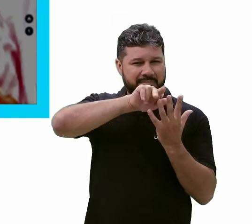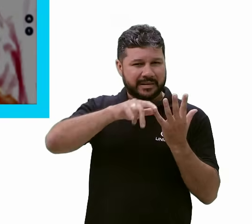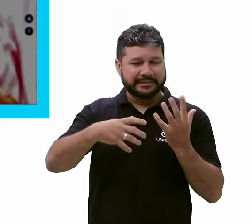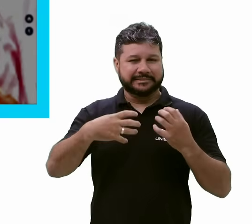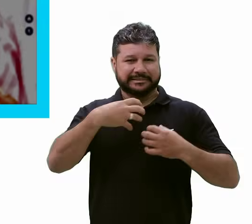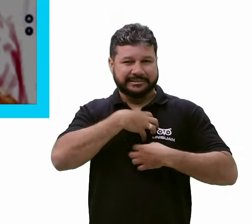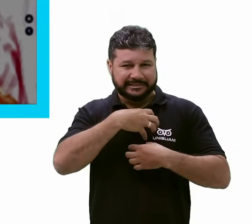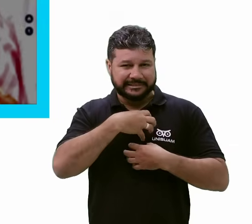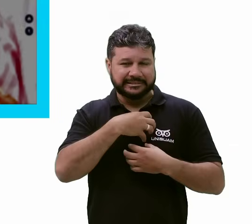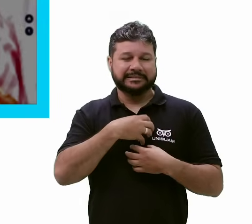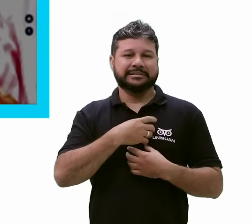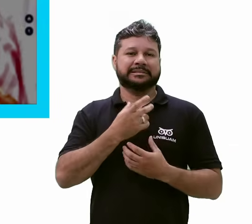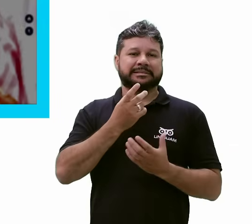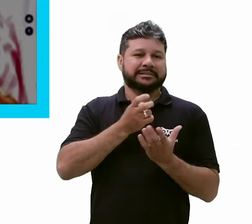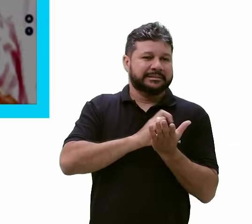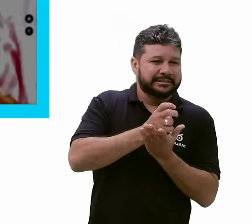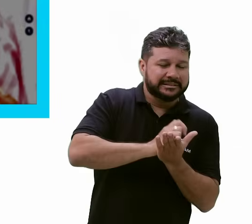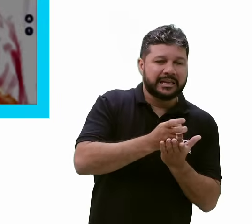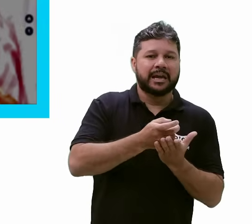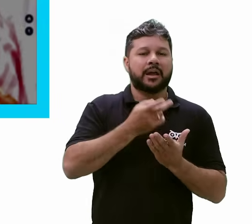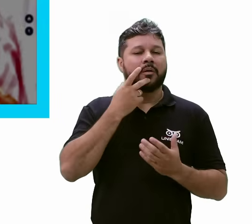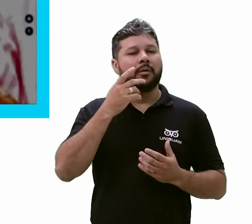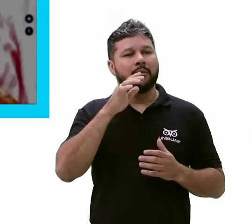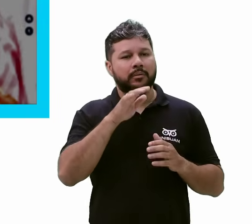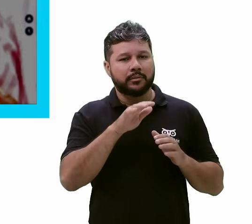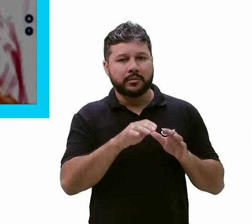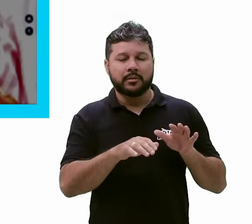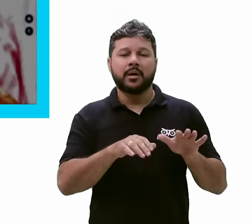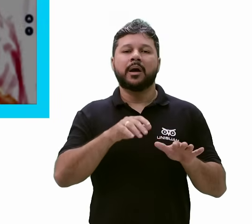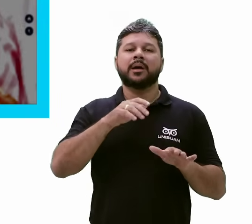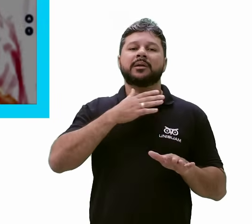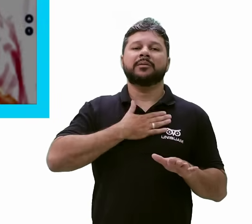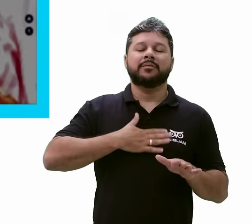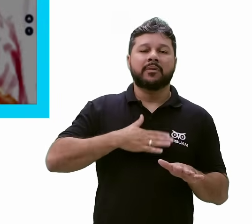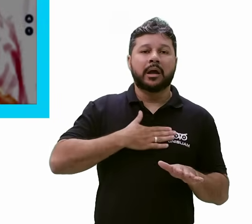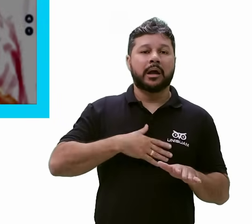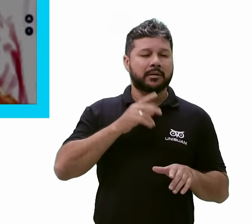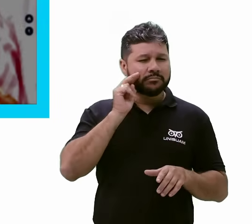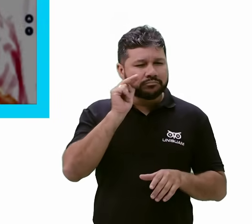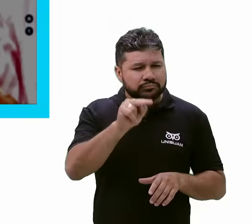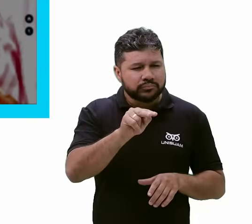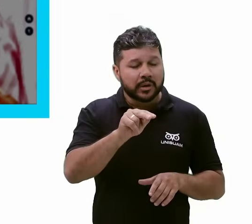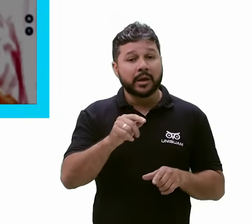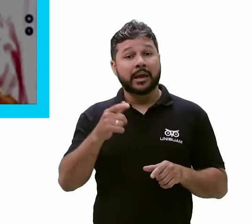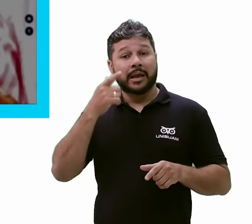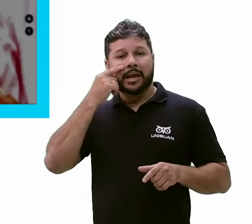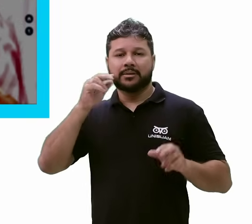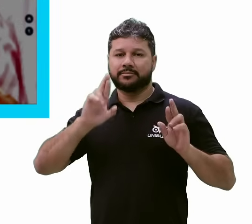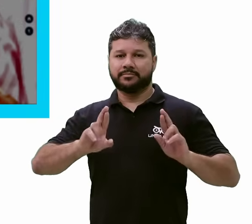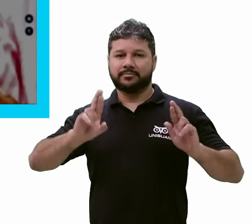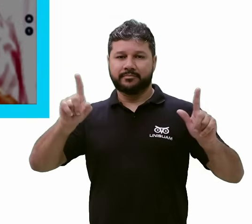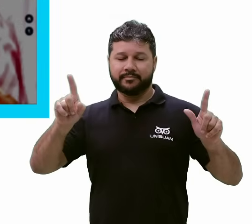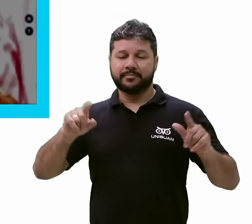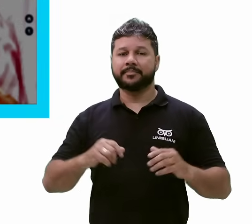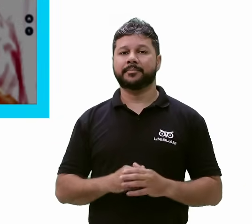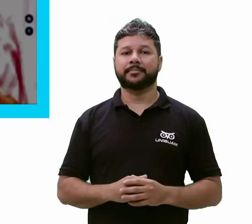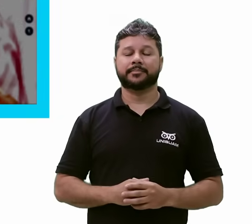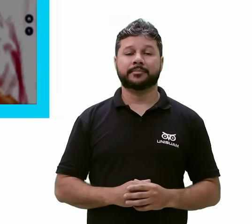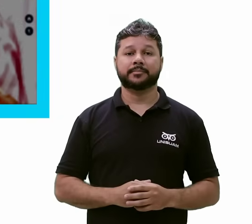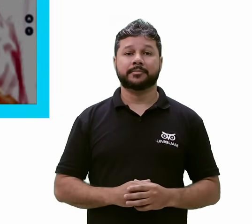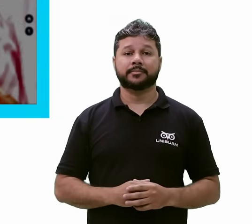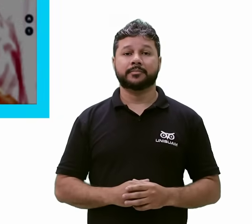nesse sentido de ataxia, de ficar mais lento. A gente já não vai ver acontecer tanto em gato.